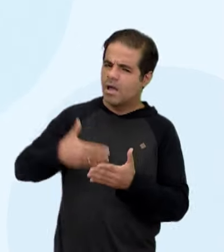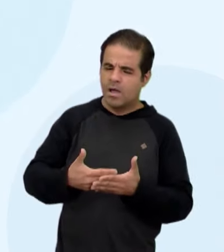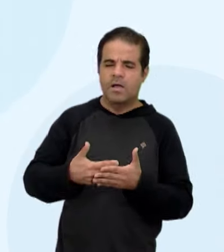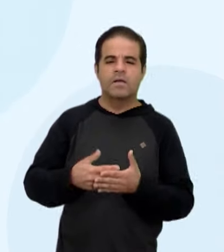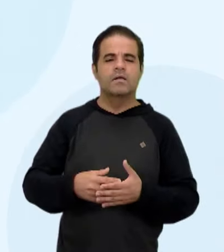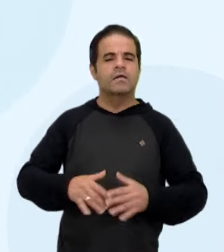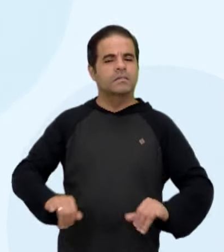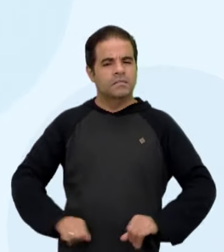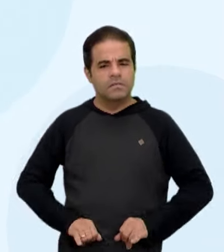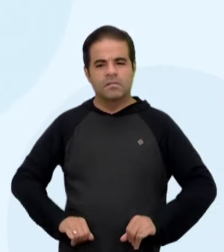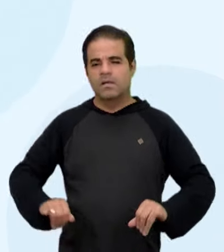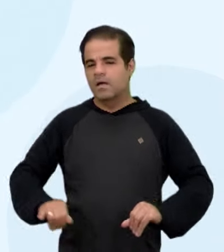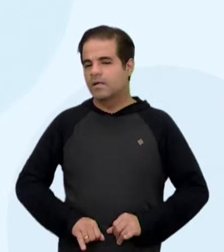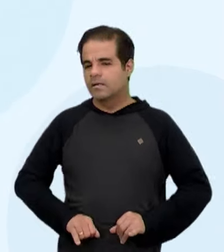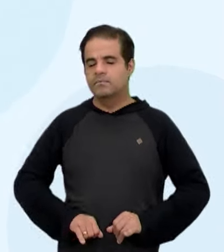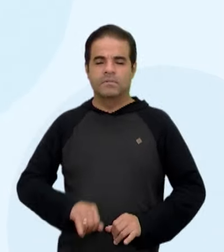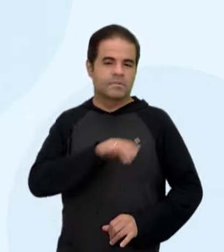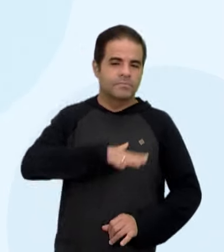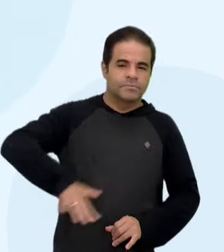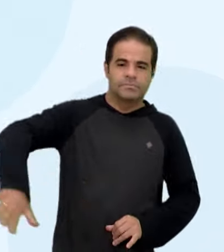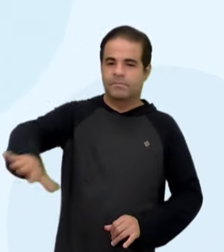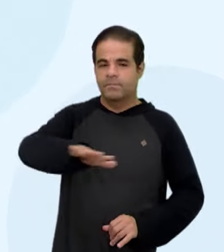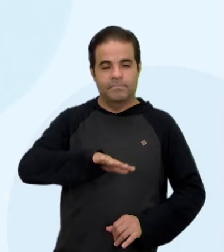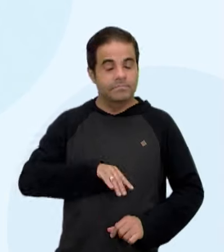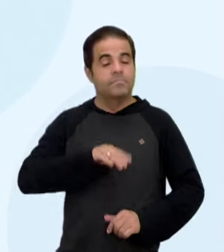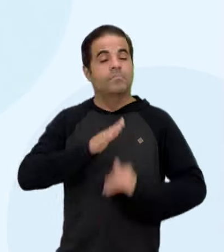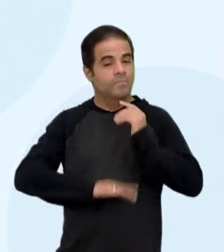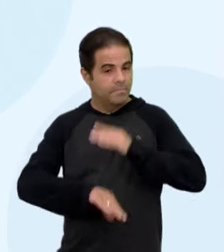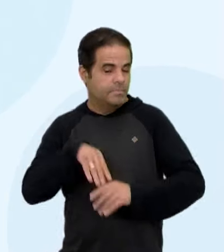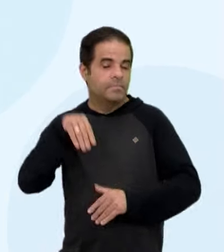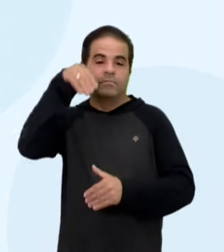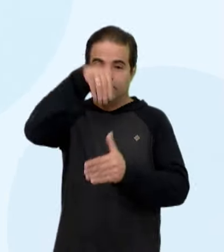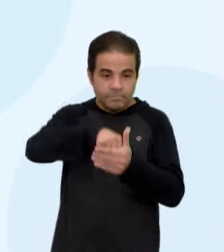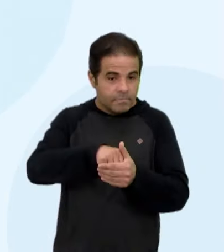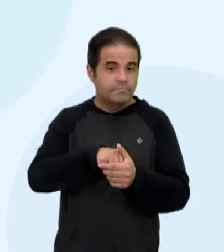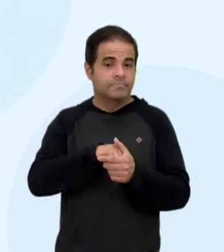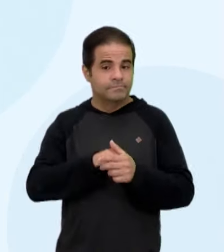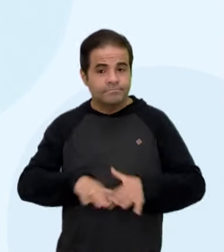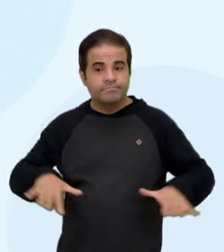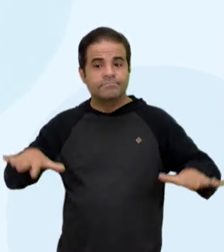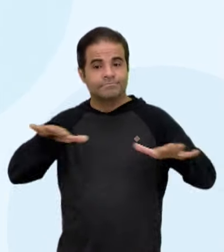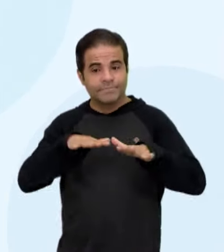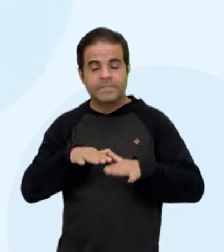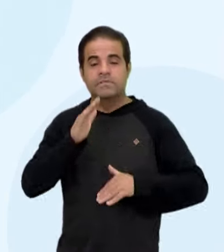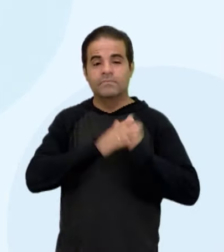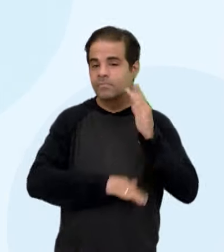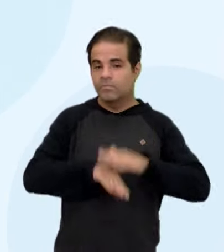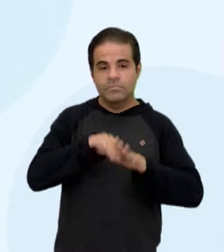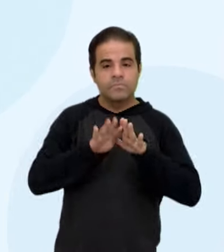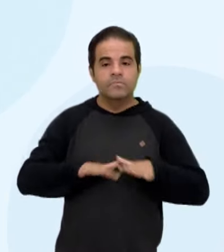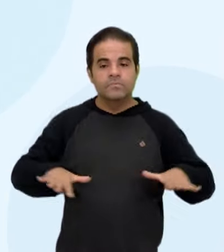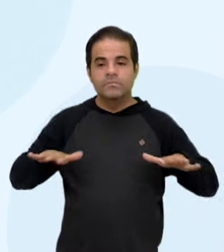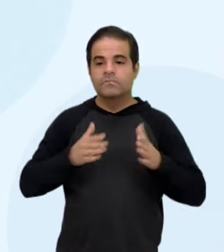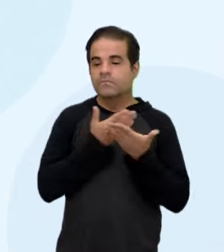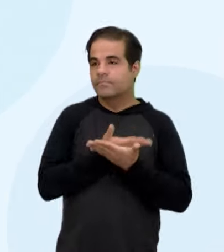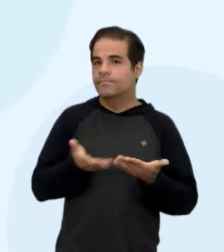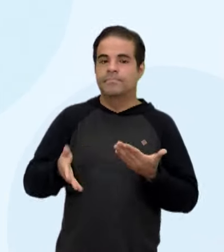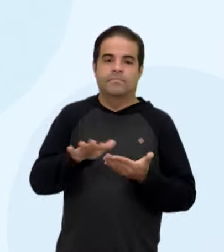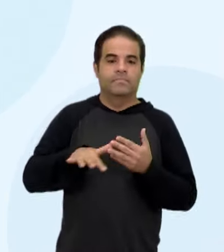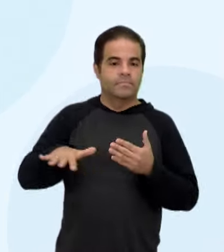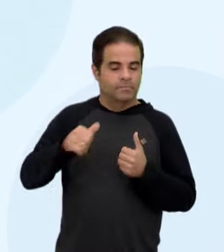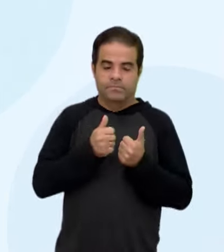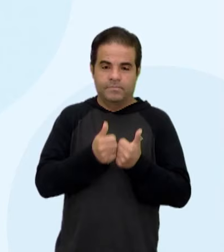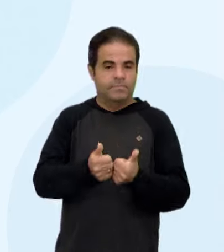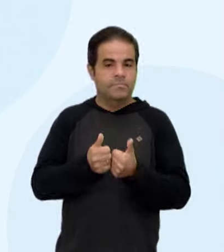da intervenção humana. São exemplos de ambiente, né, construído, as obras de arquitetura e